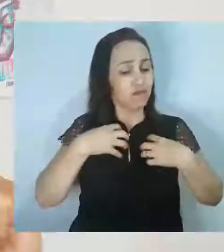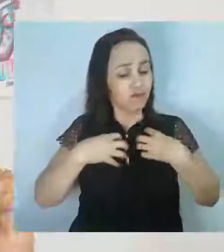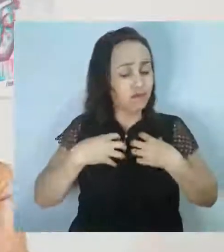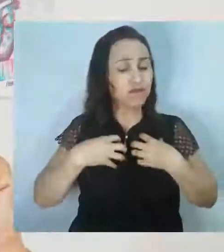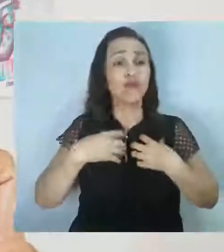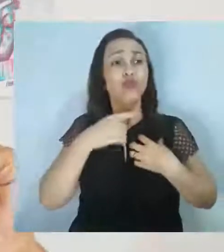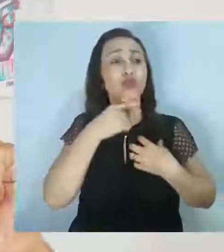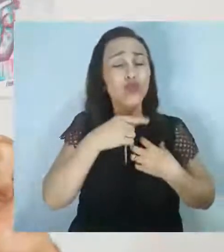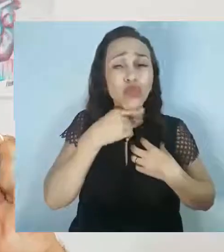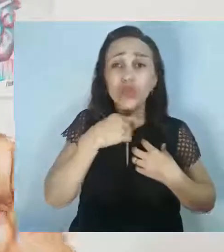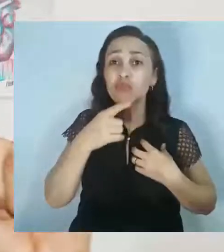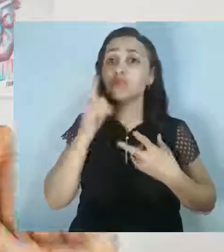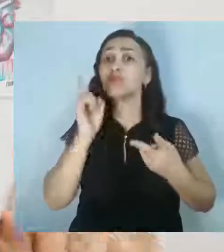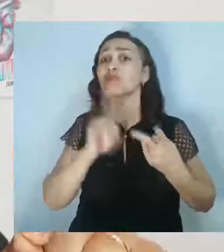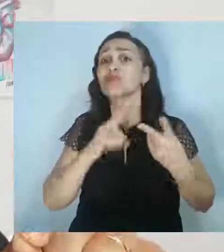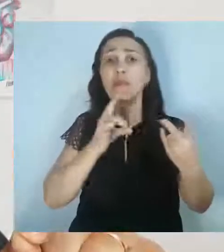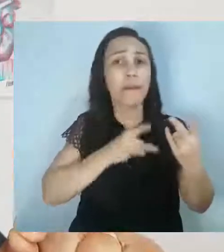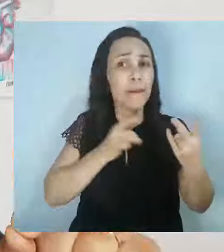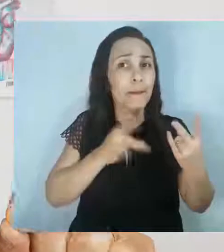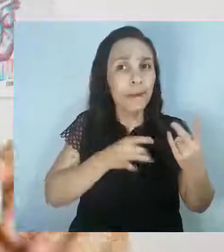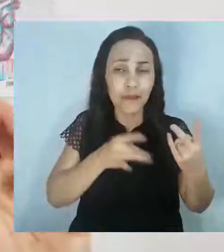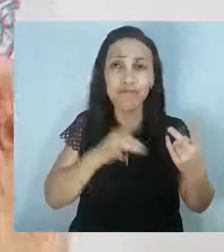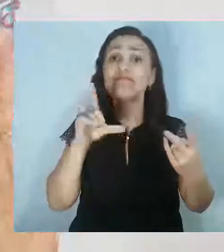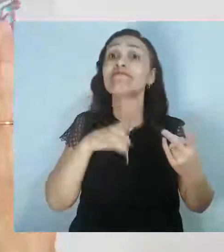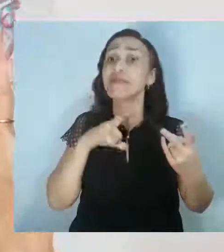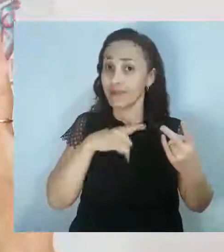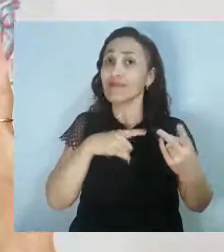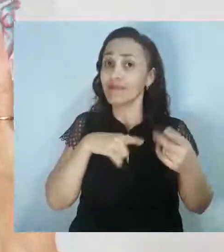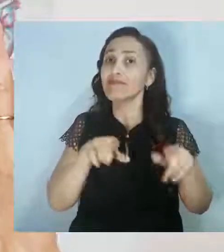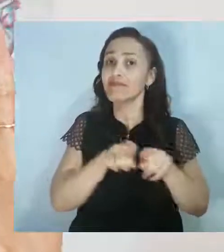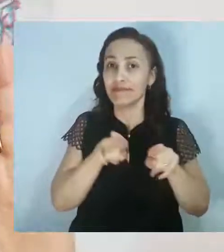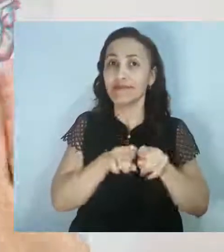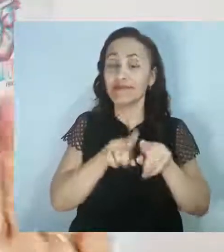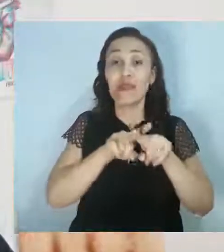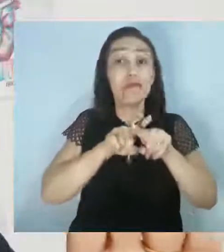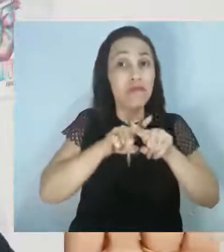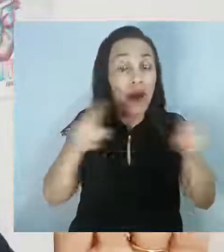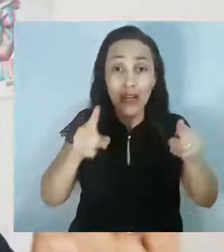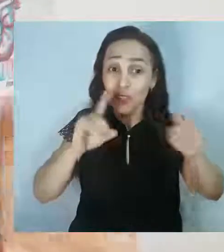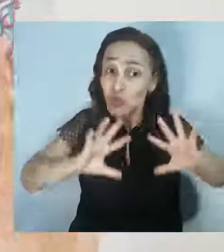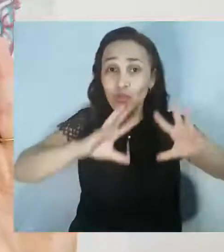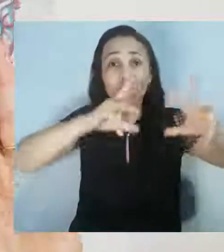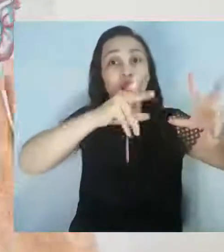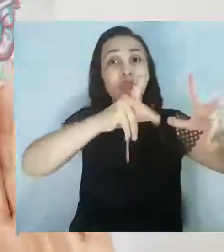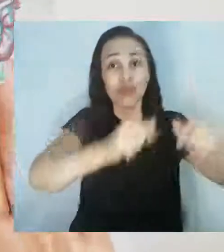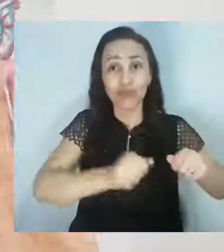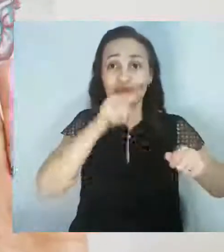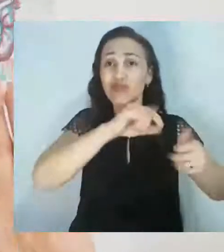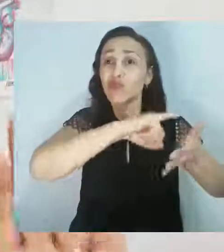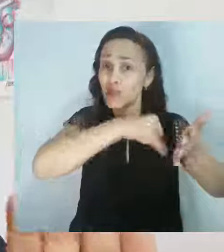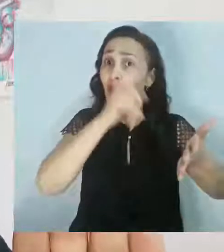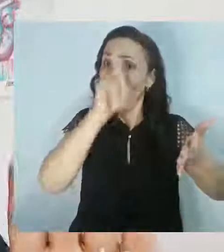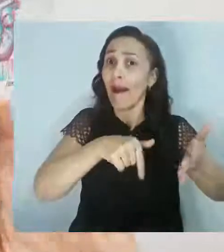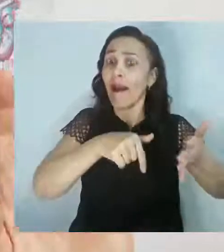incerteza, viveu o medo, mas, apesar de tudo isso, foi